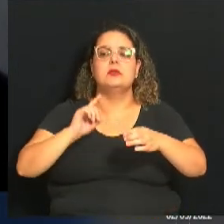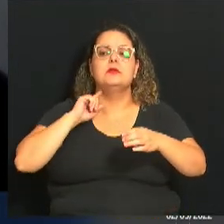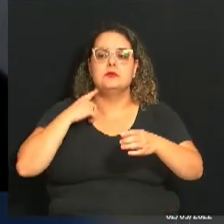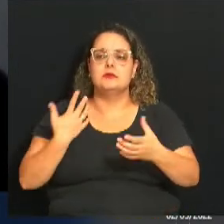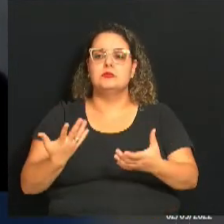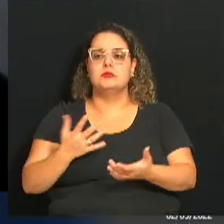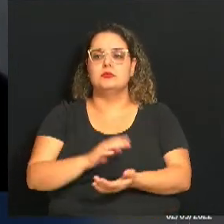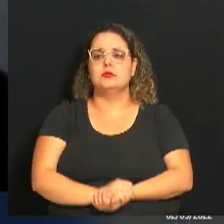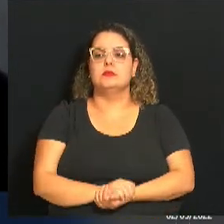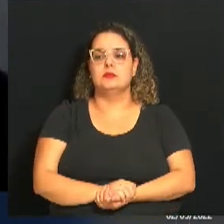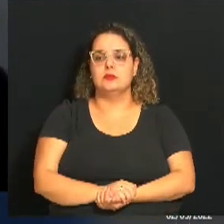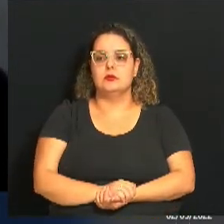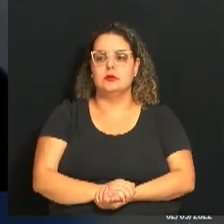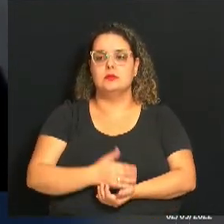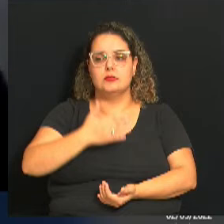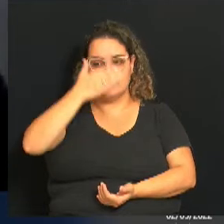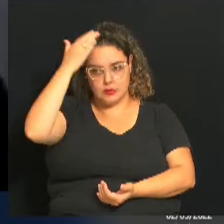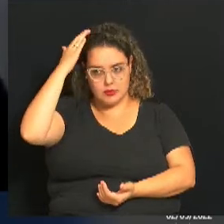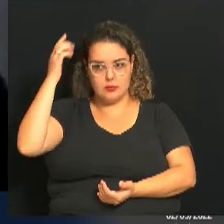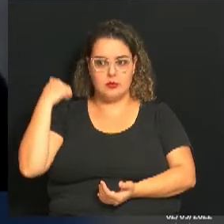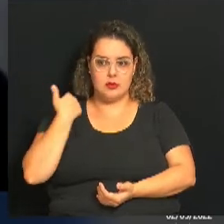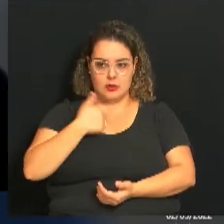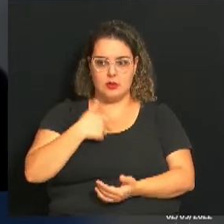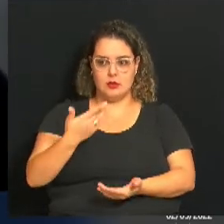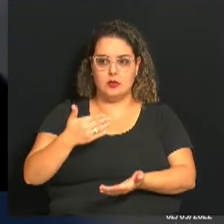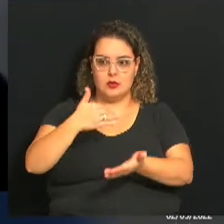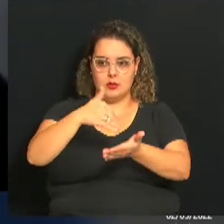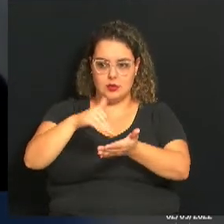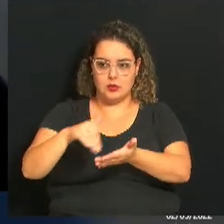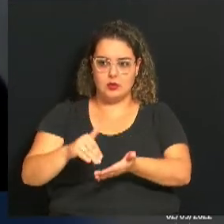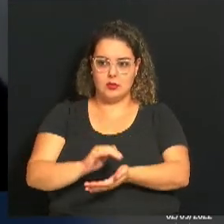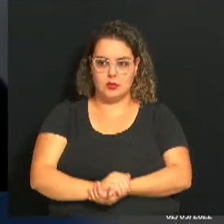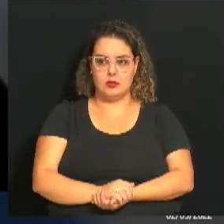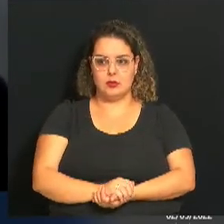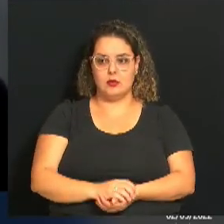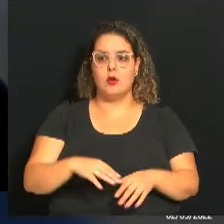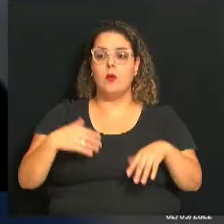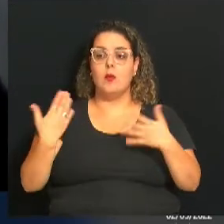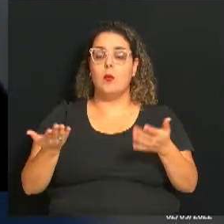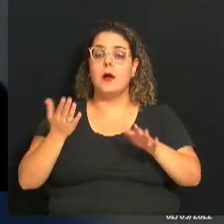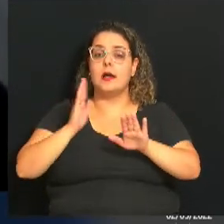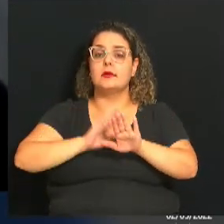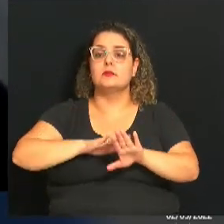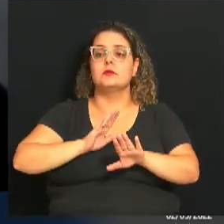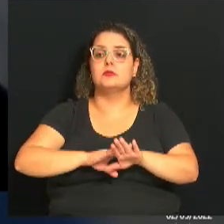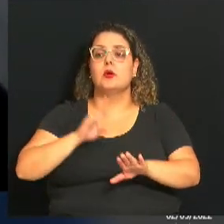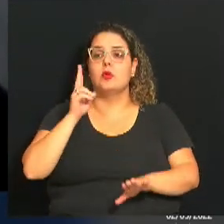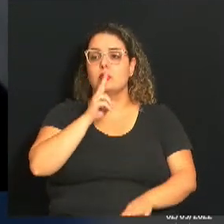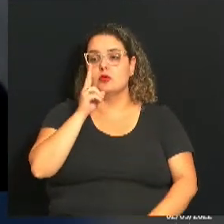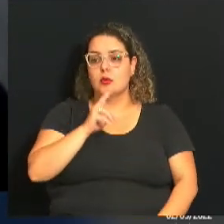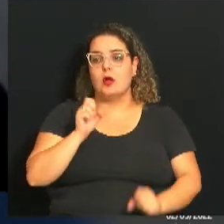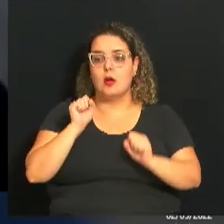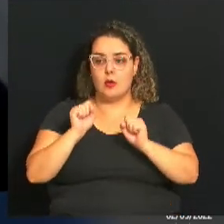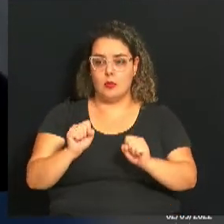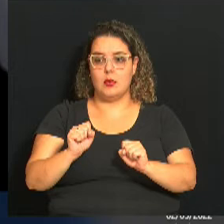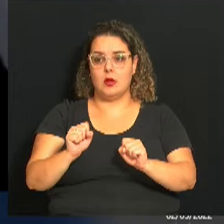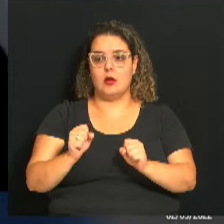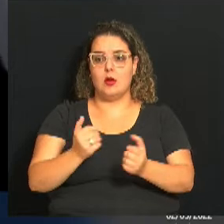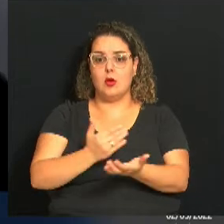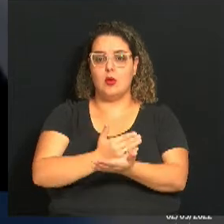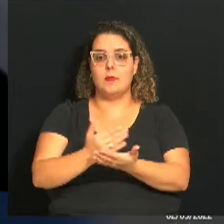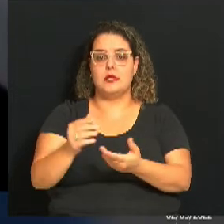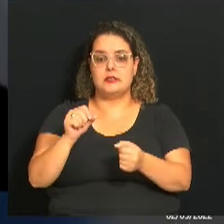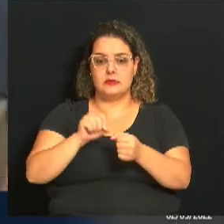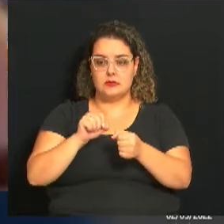Dário colocou para nós todos os secretários. Quais são as ações imediatas que a gente pode já começar a fazer? Não